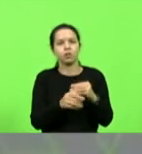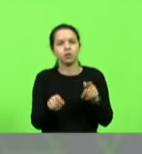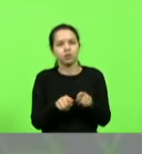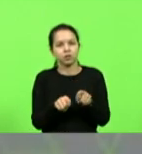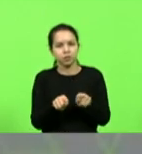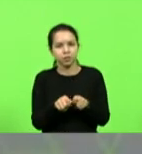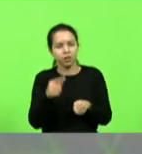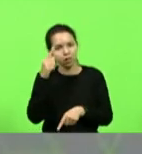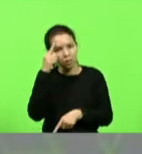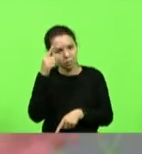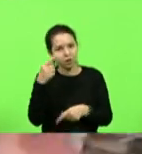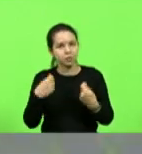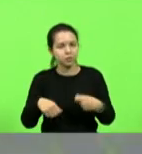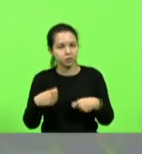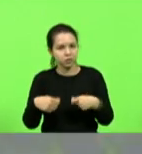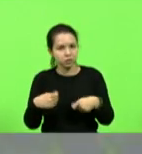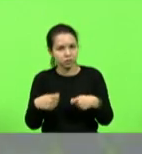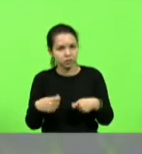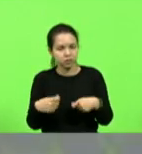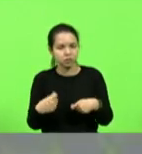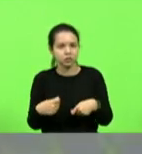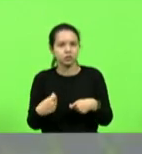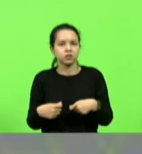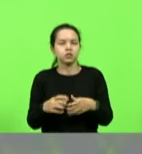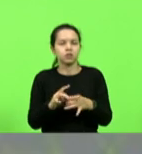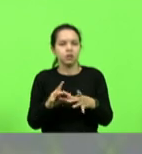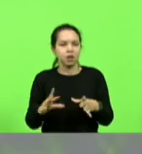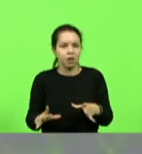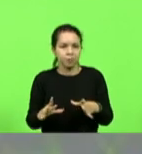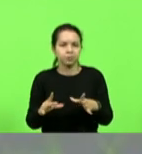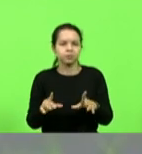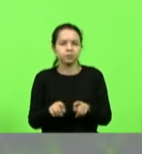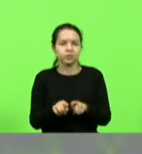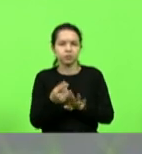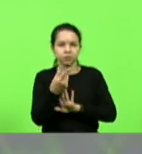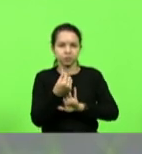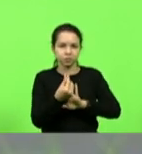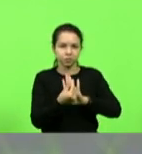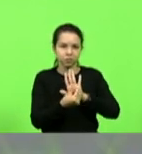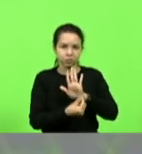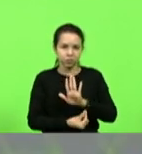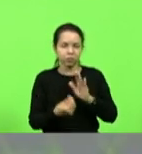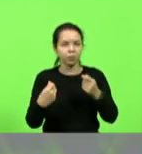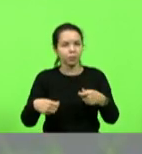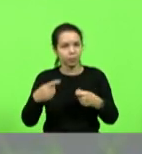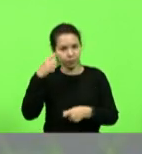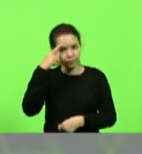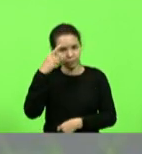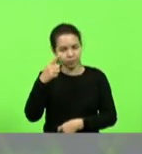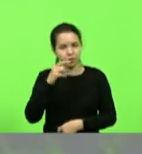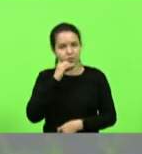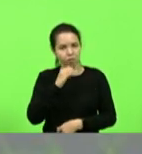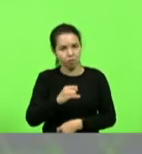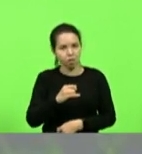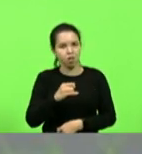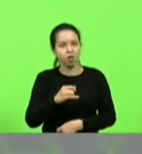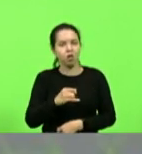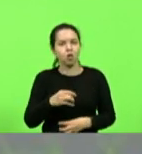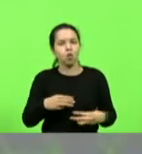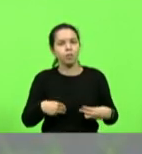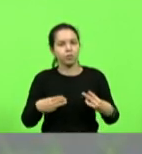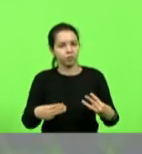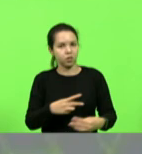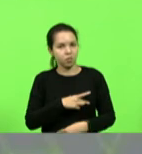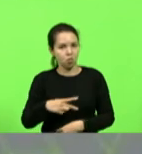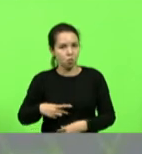do princípio da prioridade absoluta no seu aspecto orçamentário, inclusive, né? E dizer que o Ministério Público vai